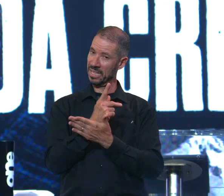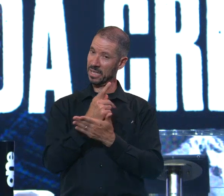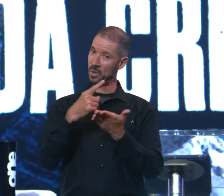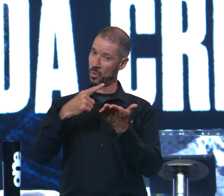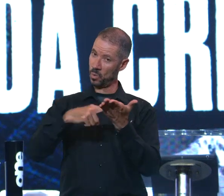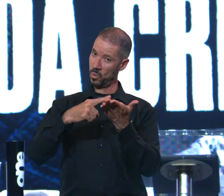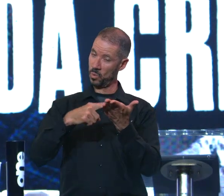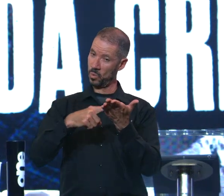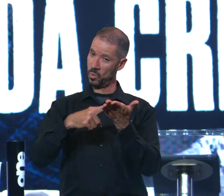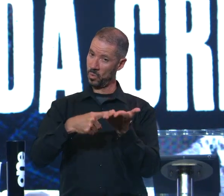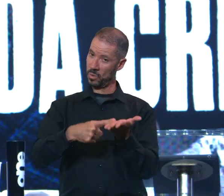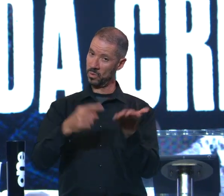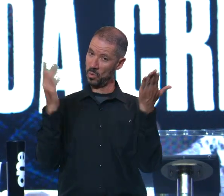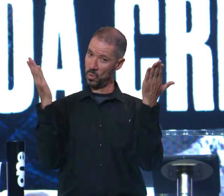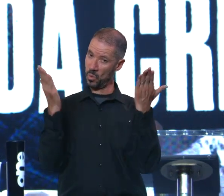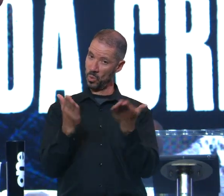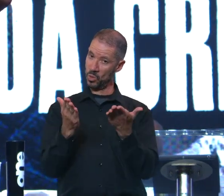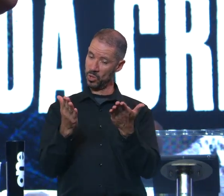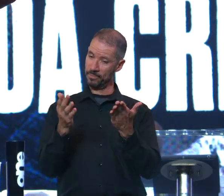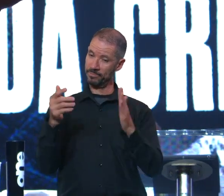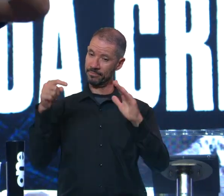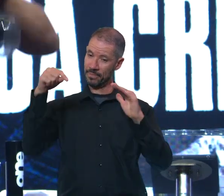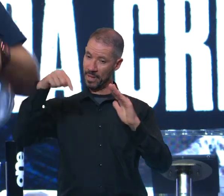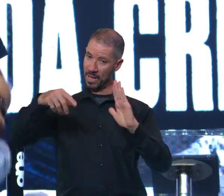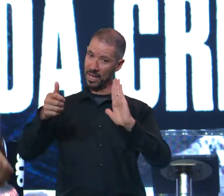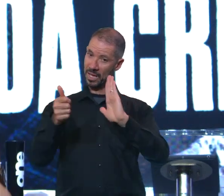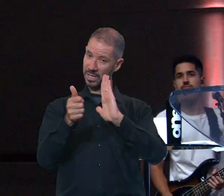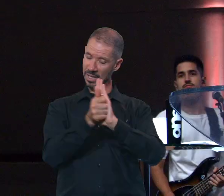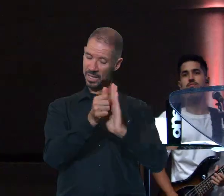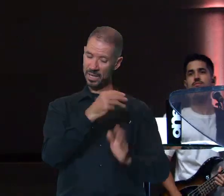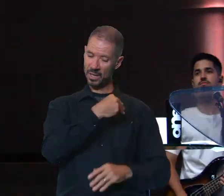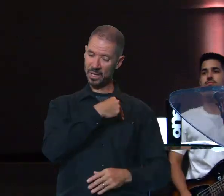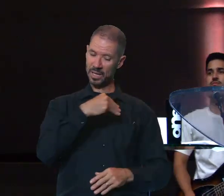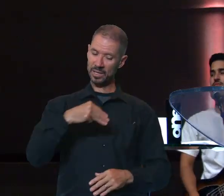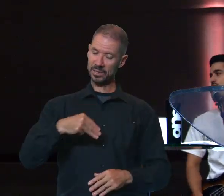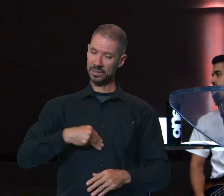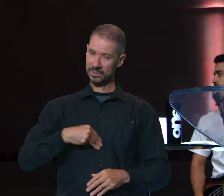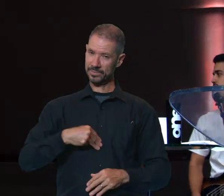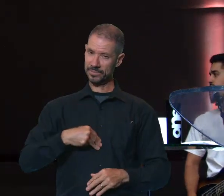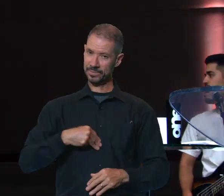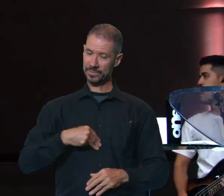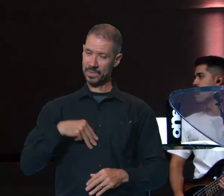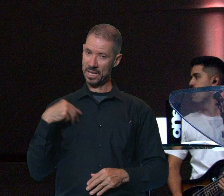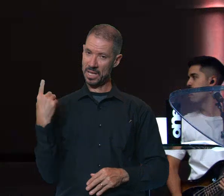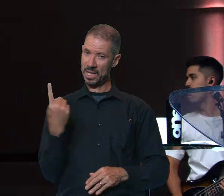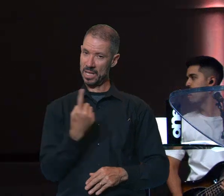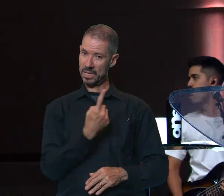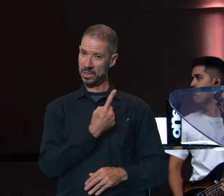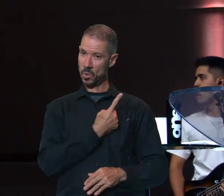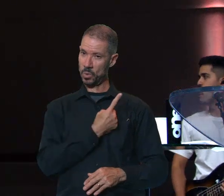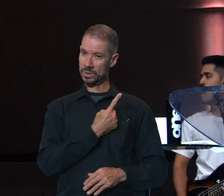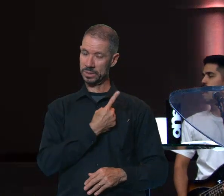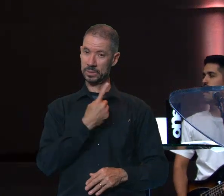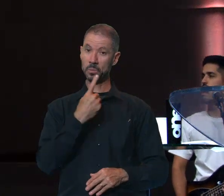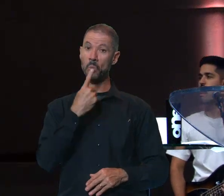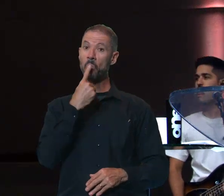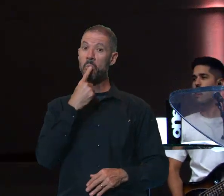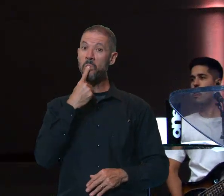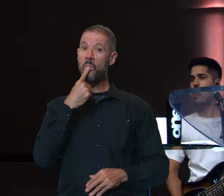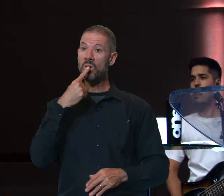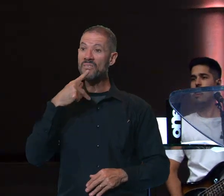você hoje aqui, de que nessa igreja, nesse ministério, as nossas bocas não professam